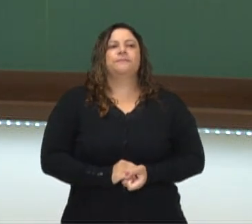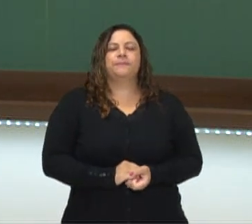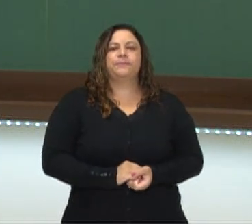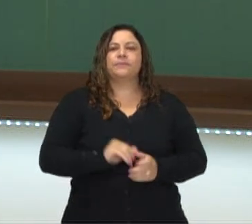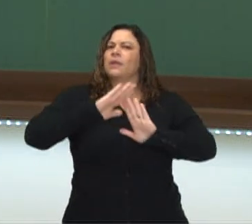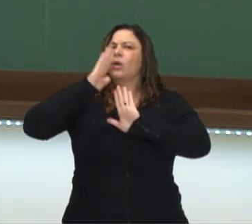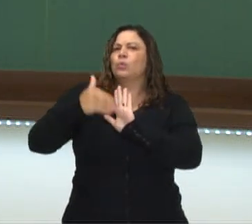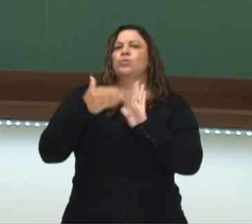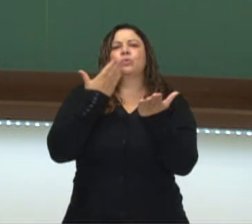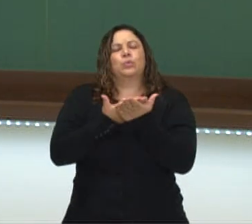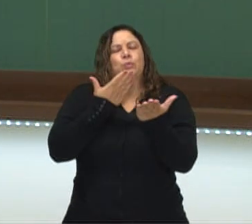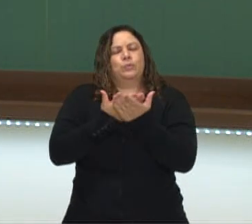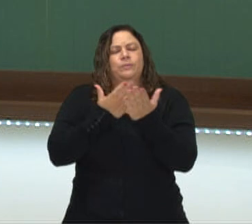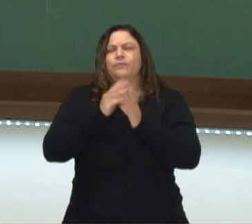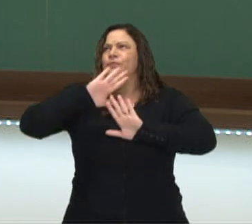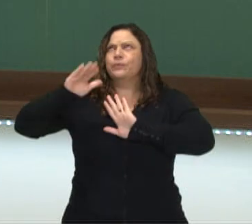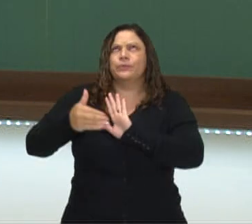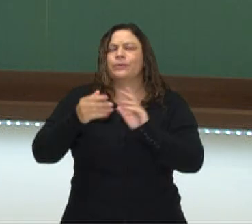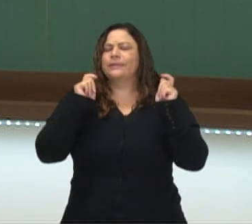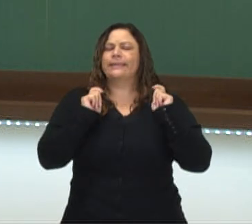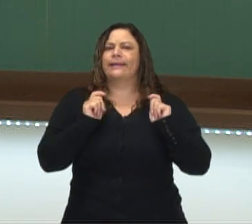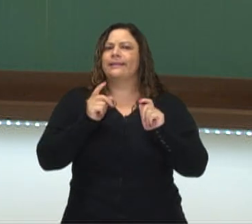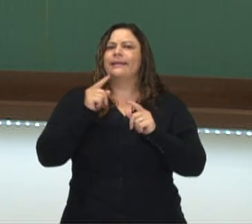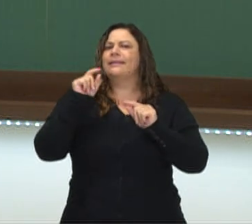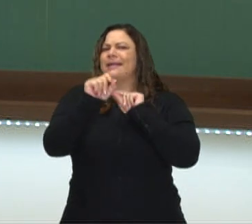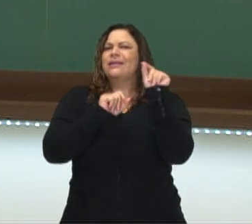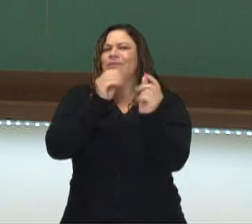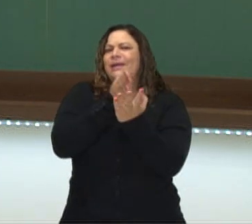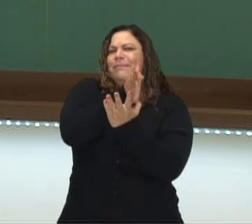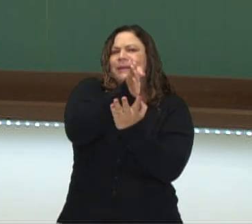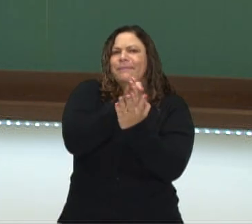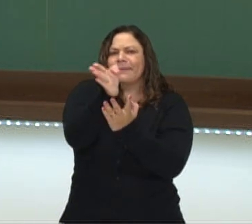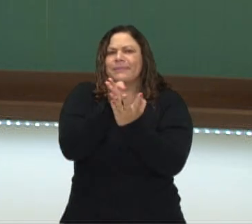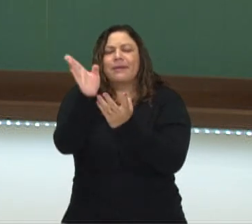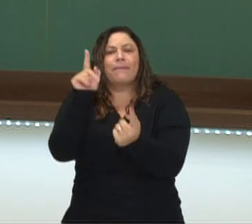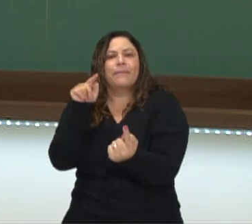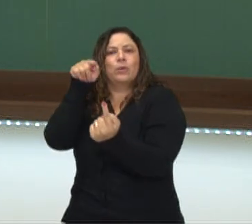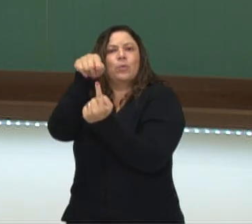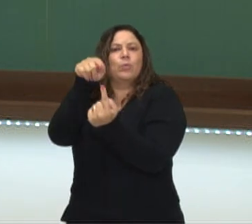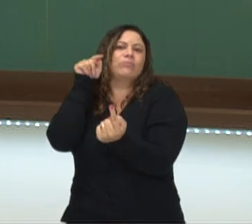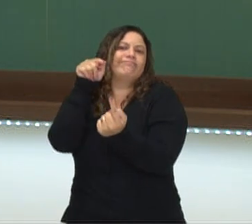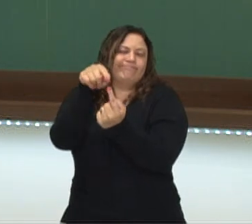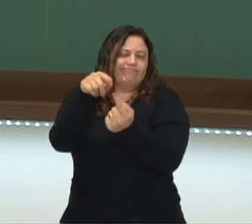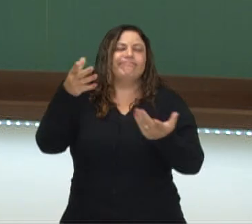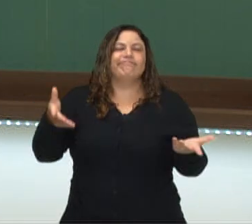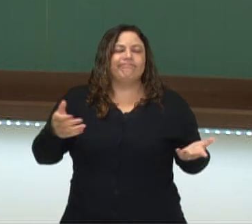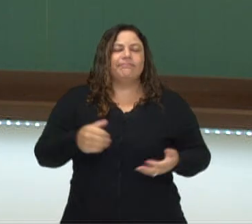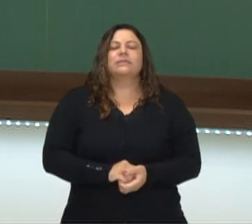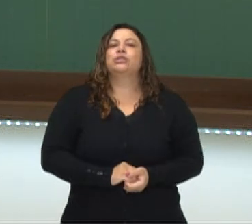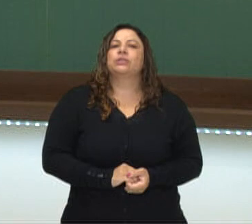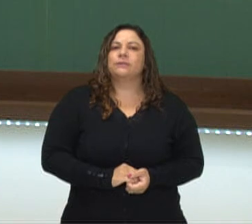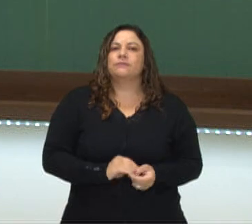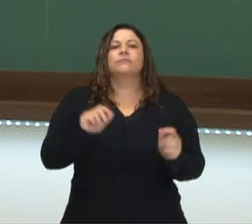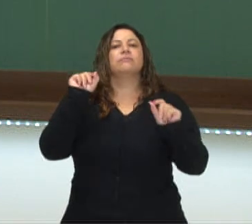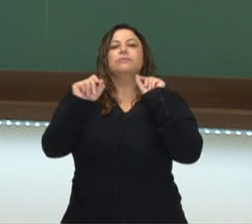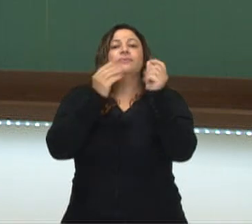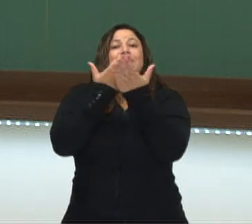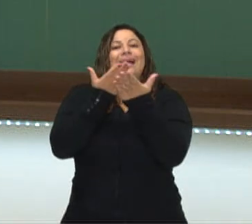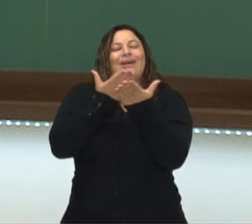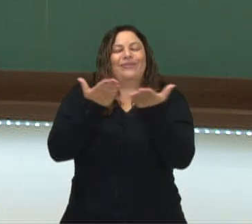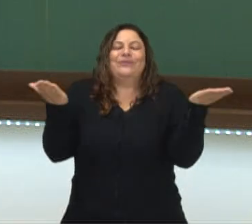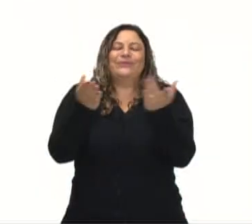aula, em tudo que nós vamos fazer na nossa vida, nós temos que traçar metas, objetivos. E os nossos objetivos nessa aula de